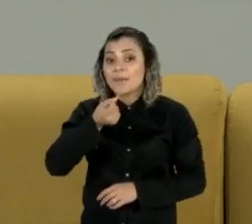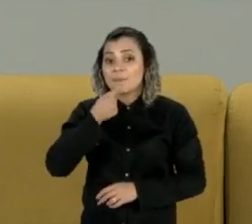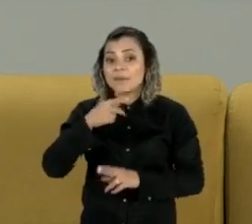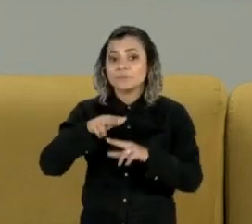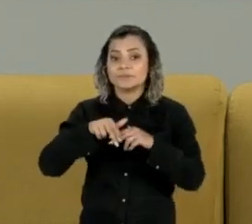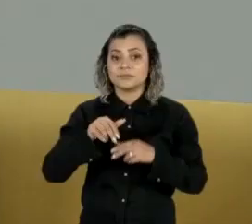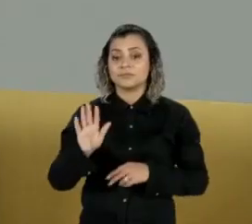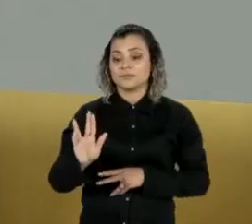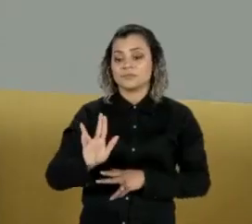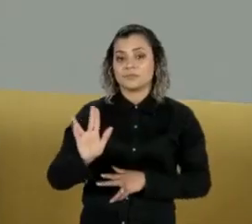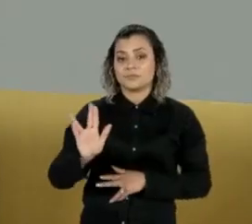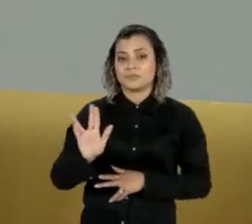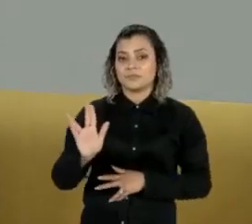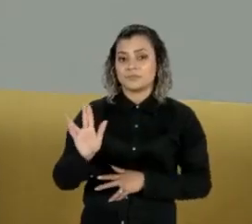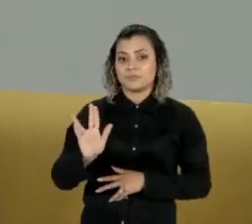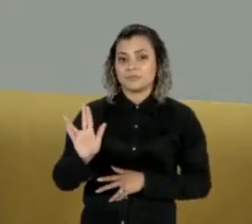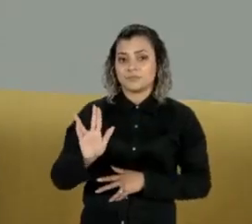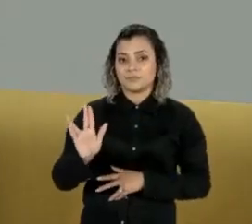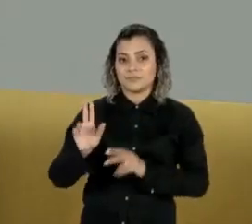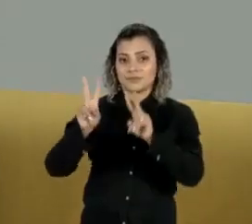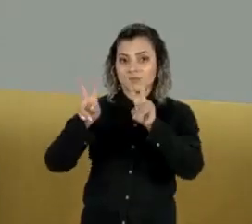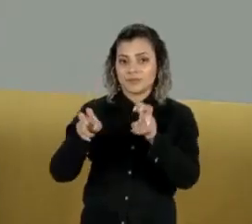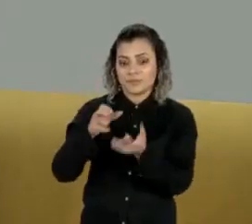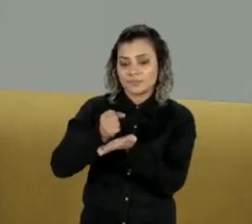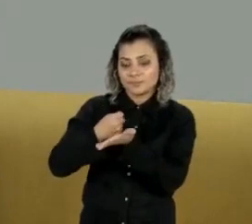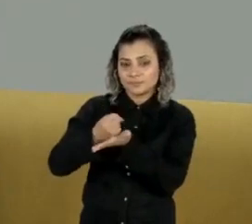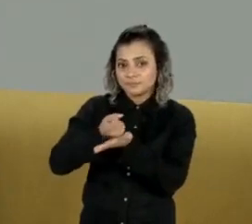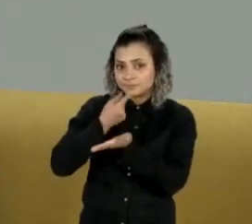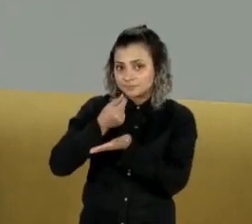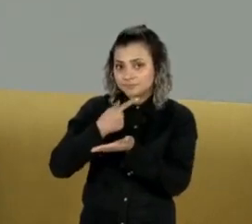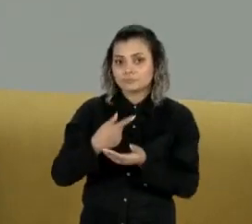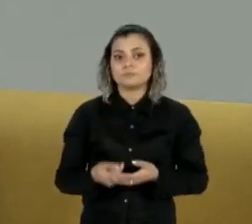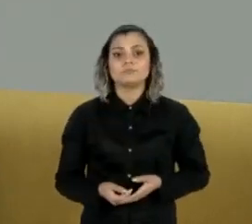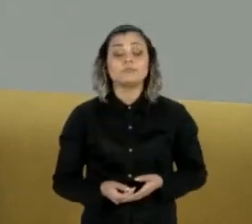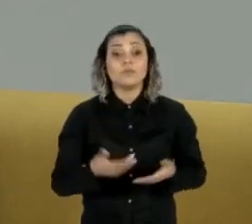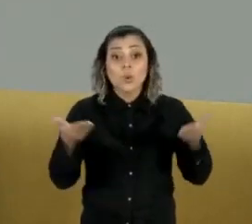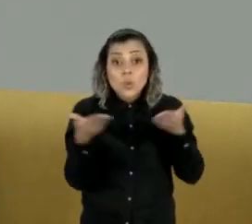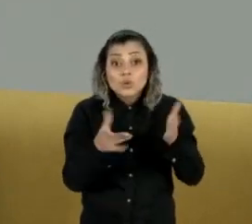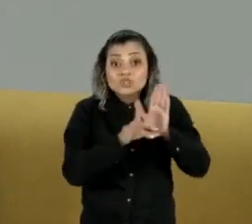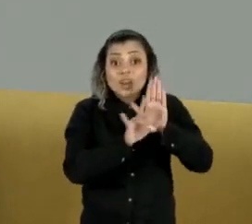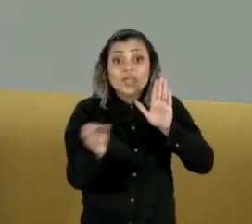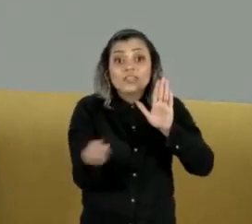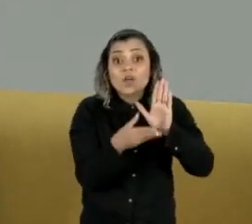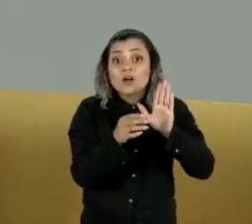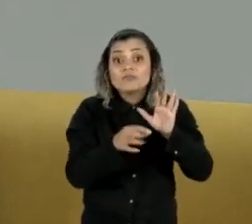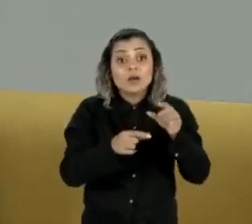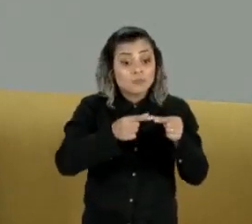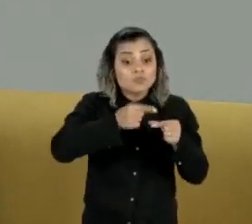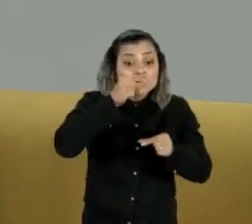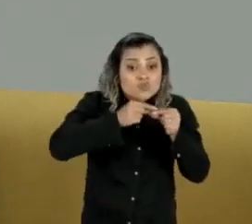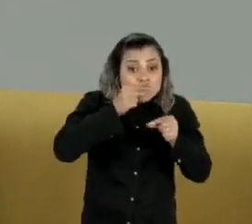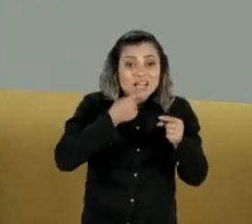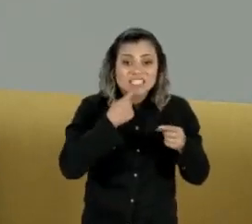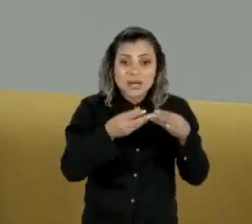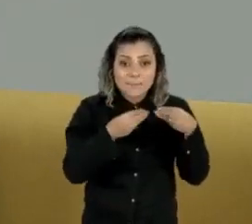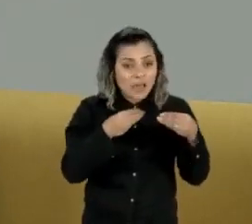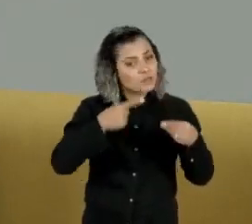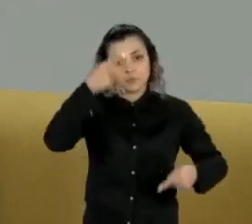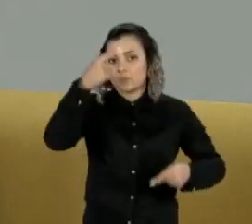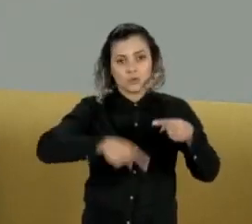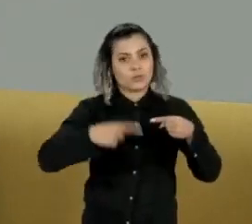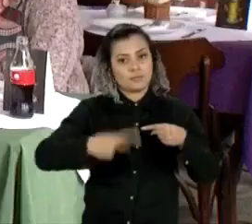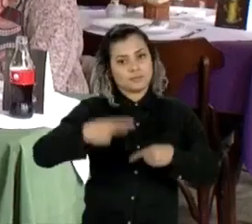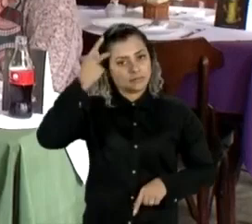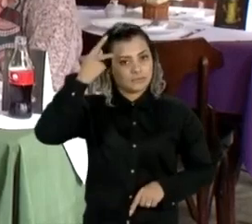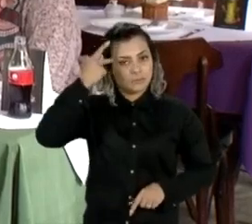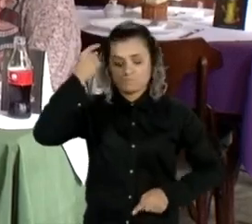de cannabis. E começa a valer hoje a lei que proíbe canudos plásticos em estabelecimentos comerciais de todo o estado de São